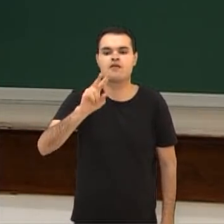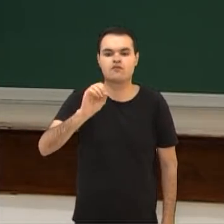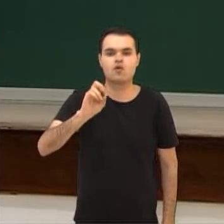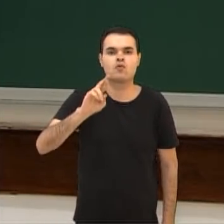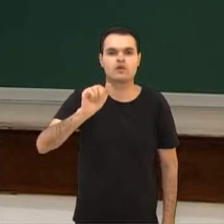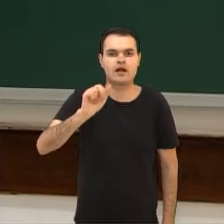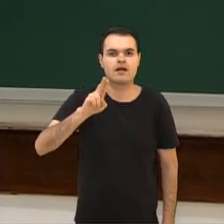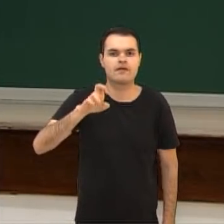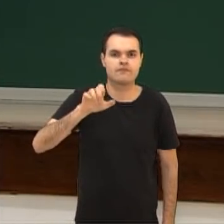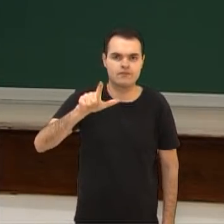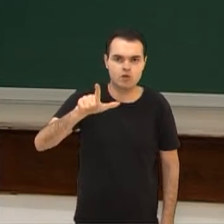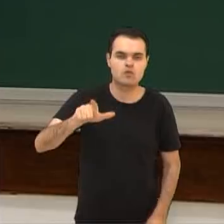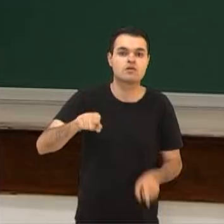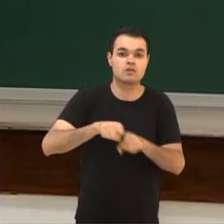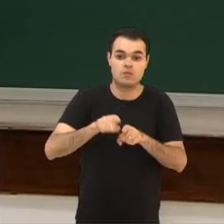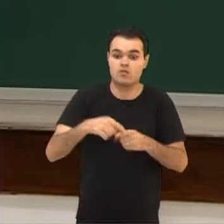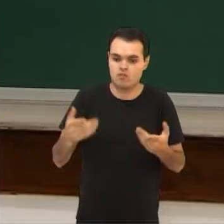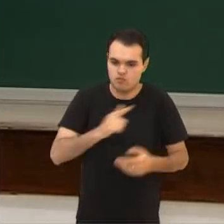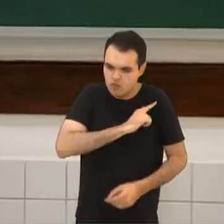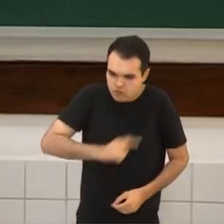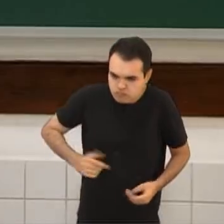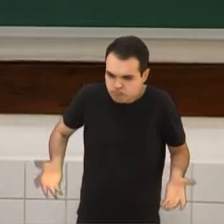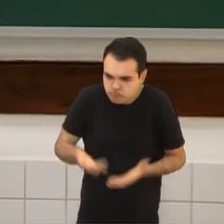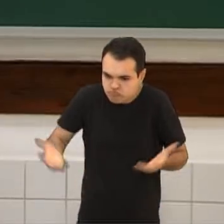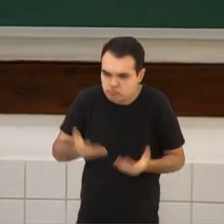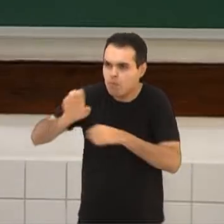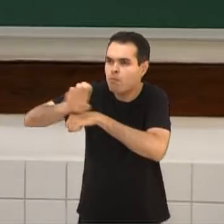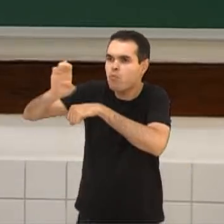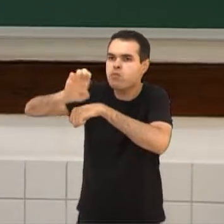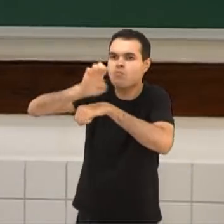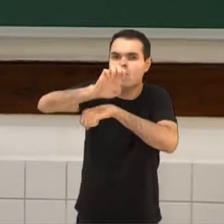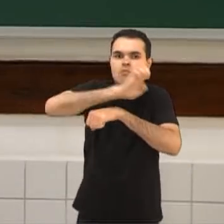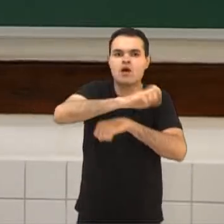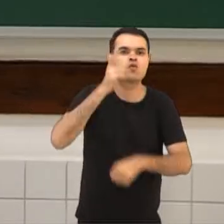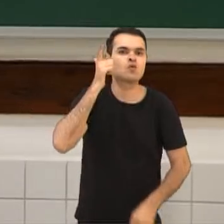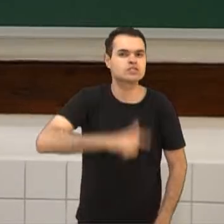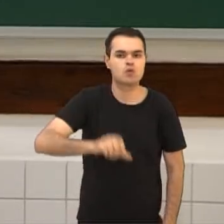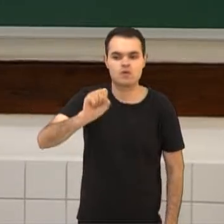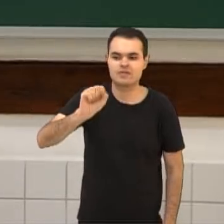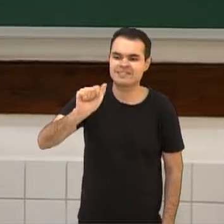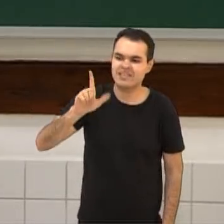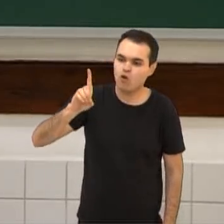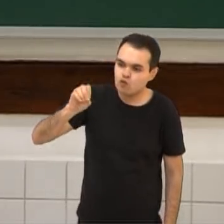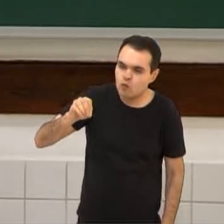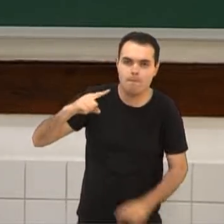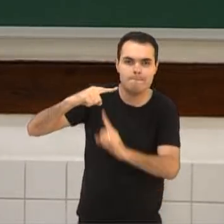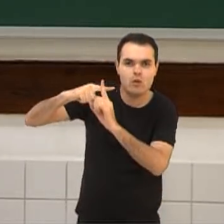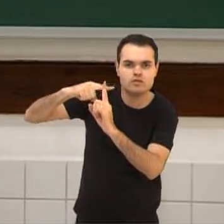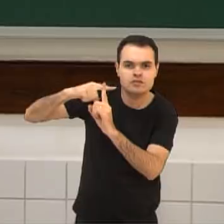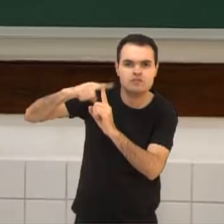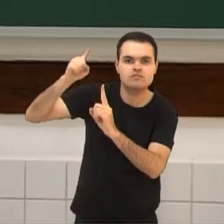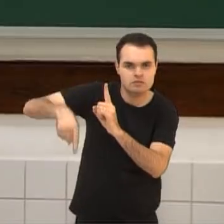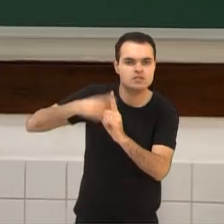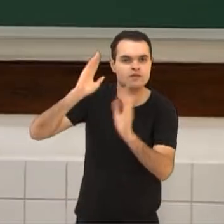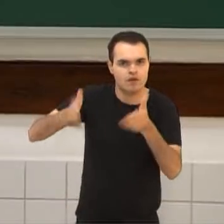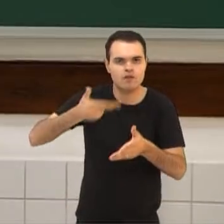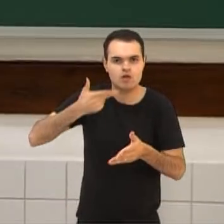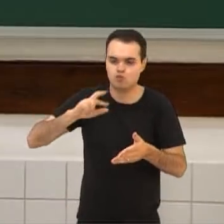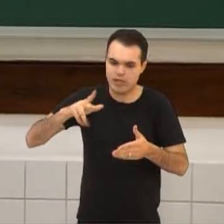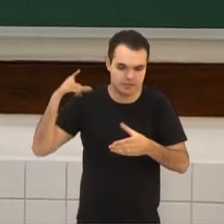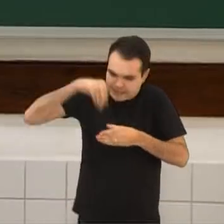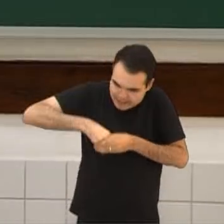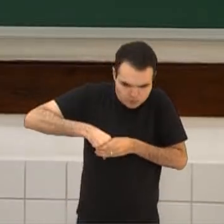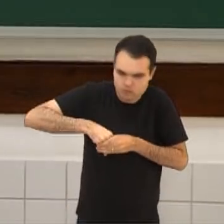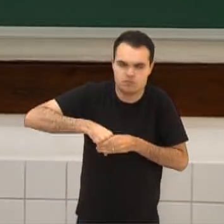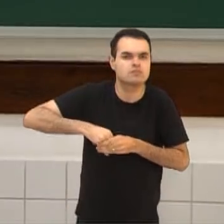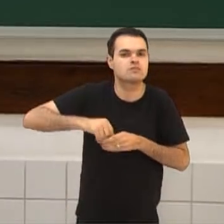governo incentivou as exportações e conseguiu esses saldos positivos que a gente falou. Então, não são só motivos internos,